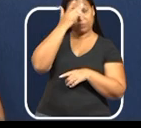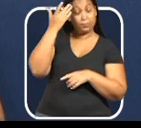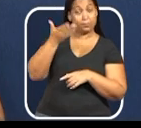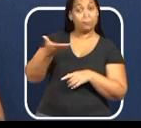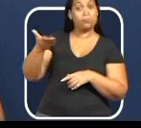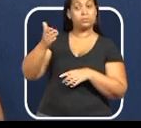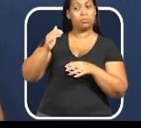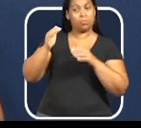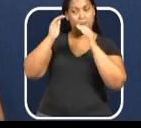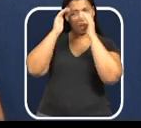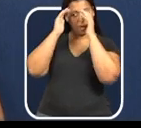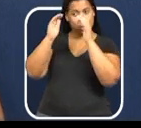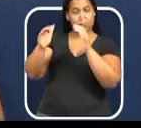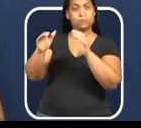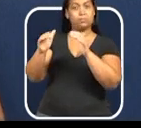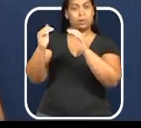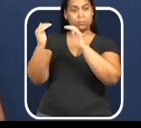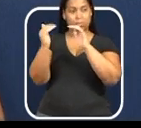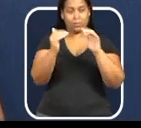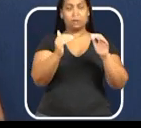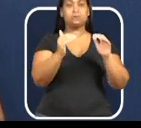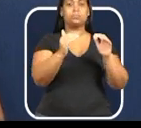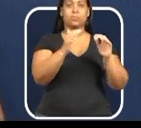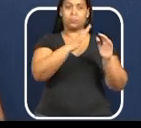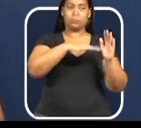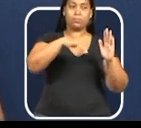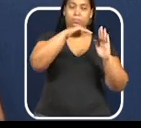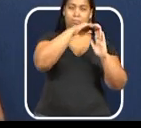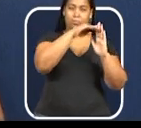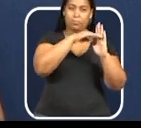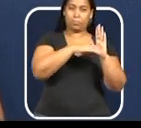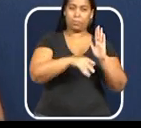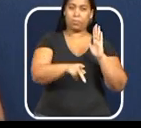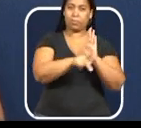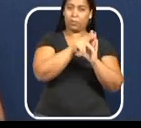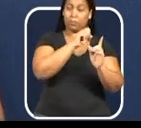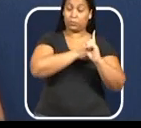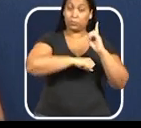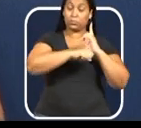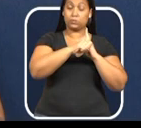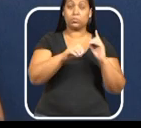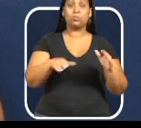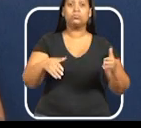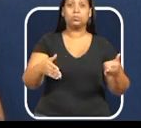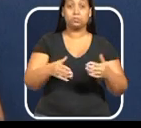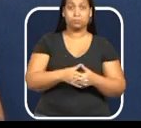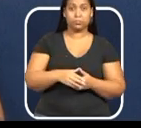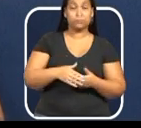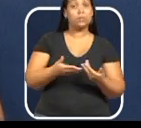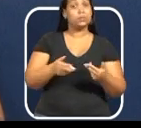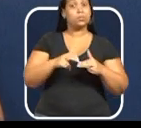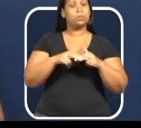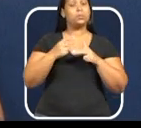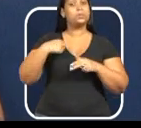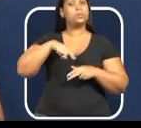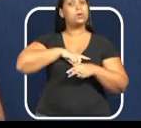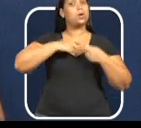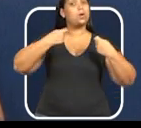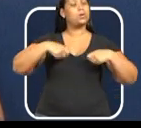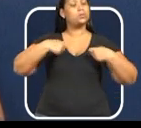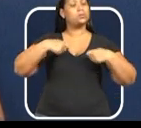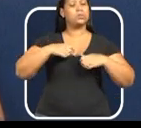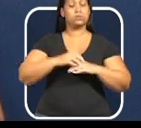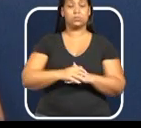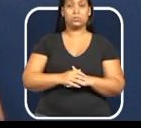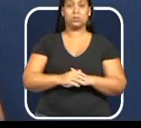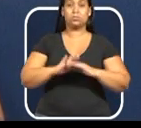tenham respeito pelo regramento social. Então, sim, para isso a gente precisa